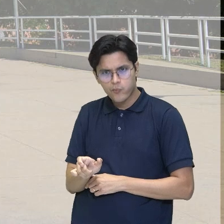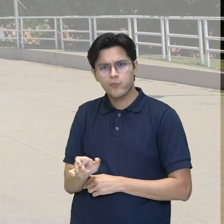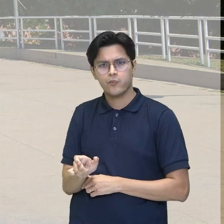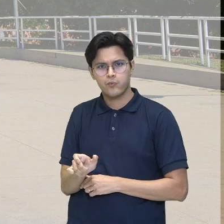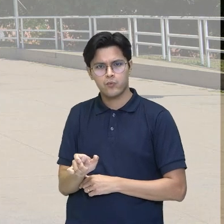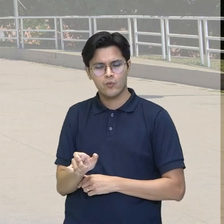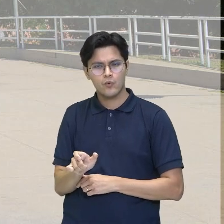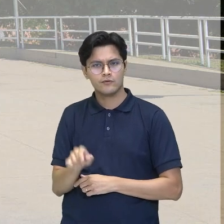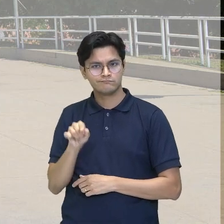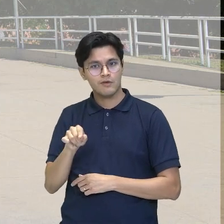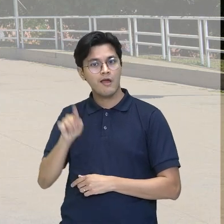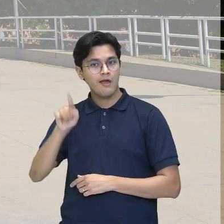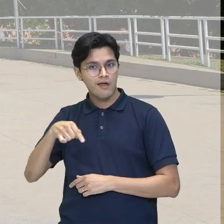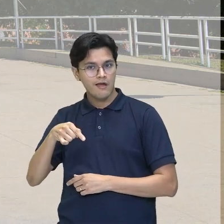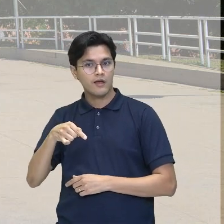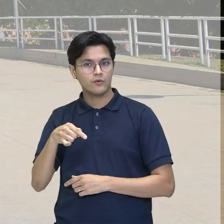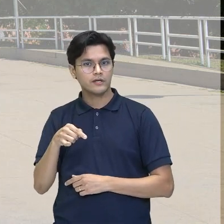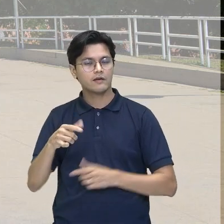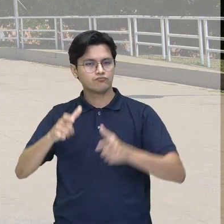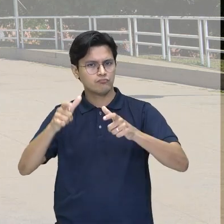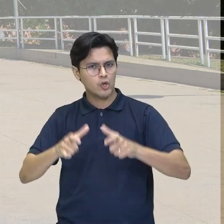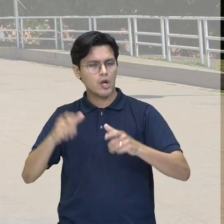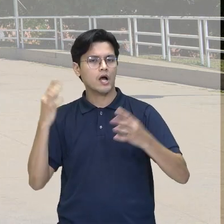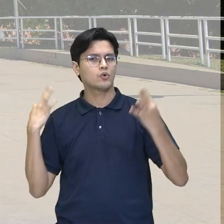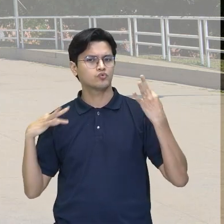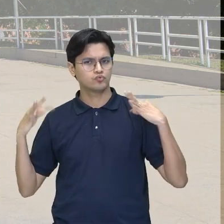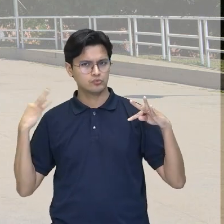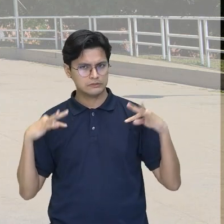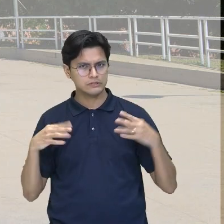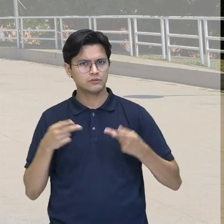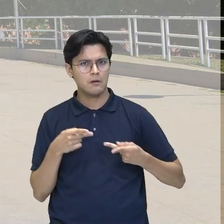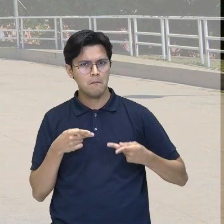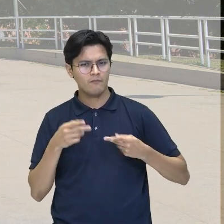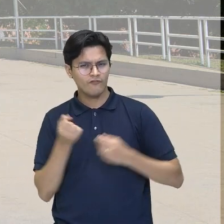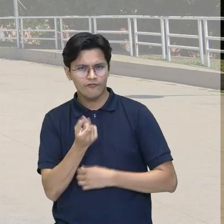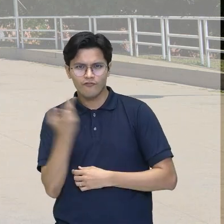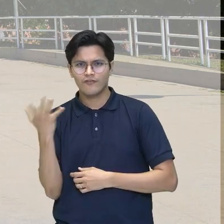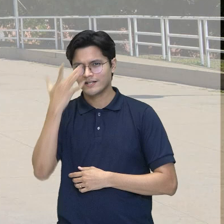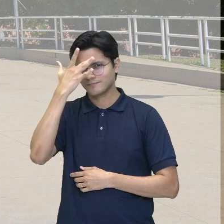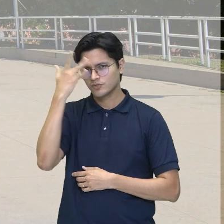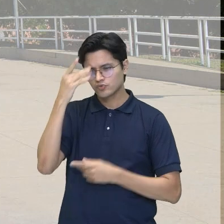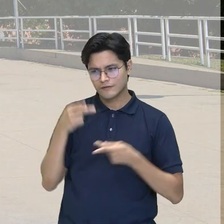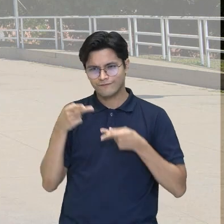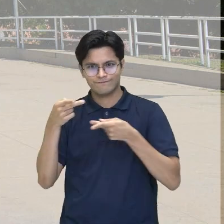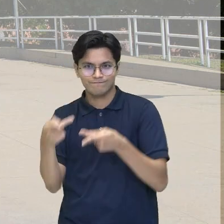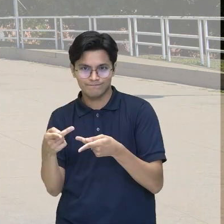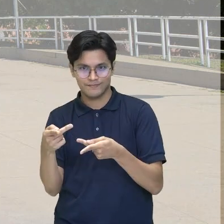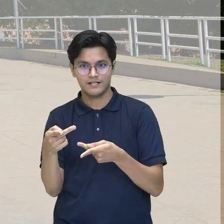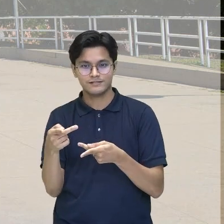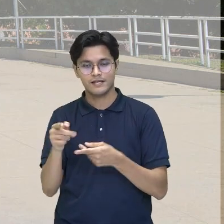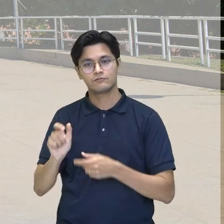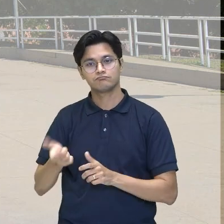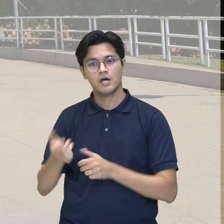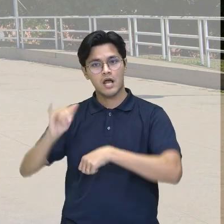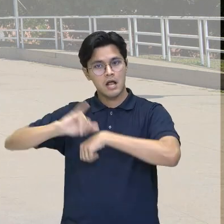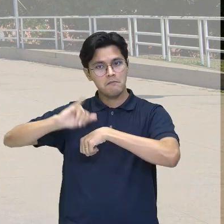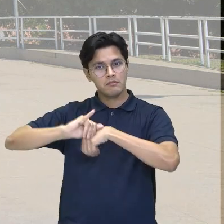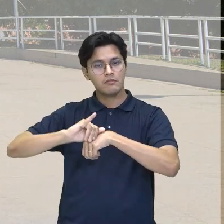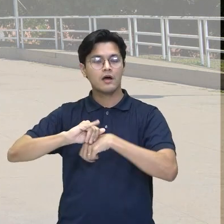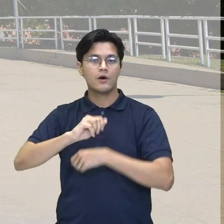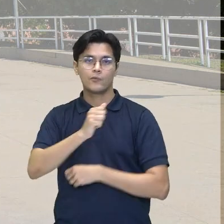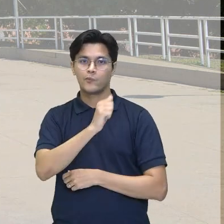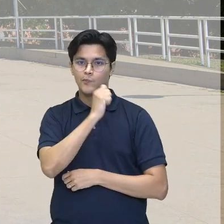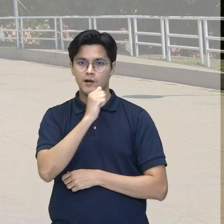ponto turístico muito visitado lá em Macapá, certo? Então, a gente